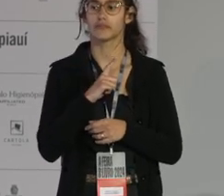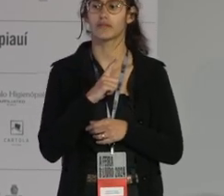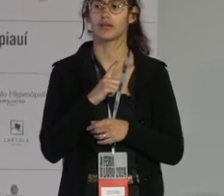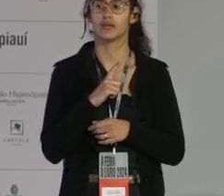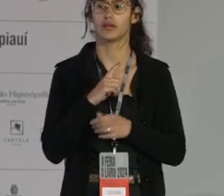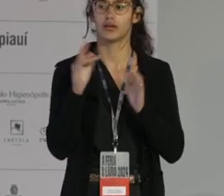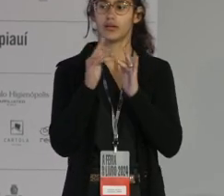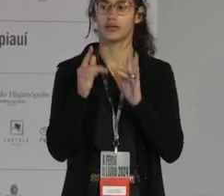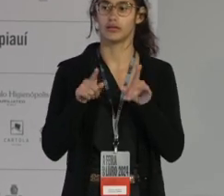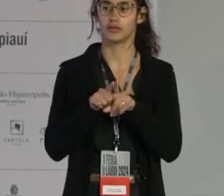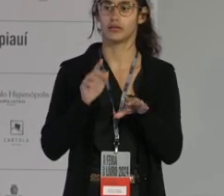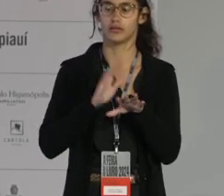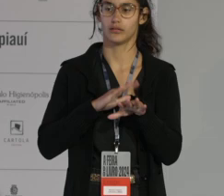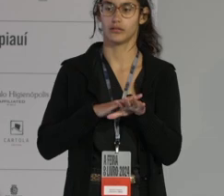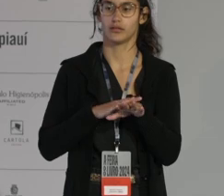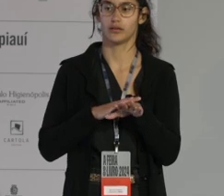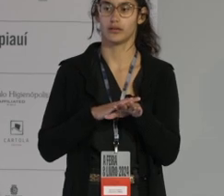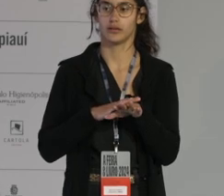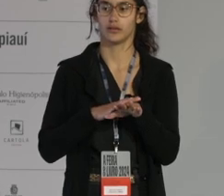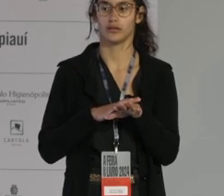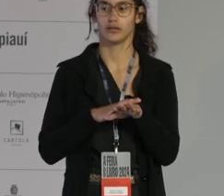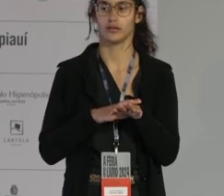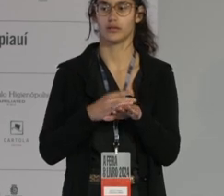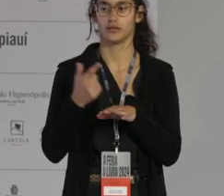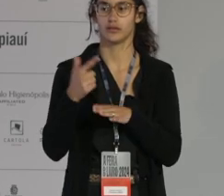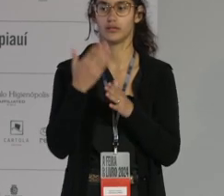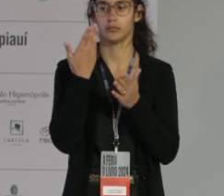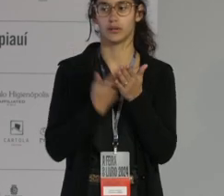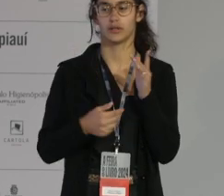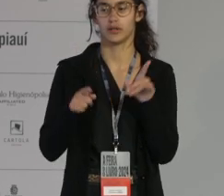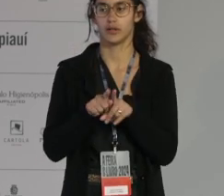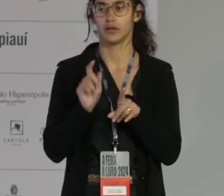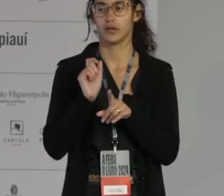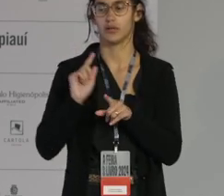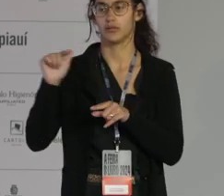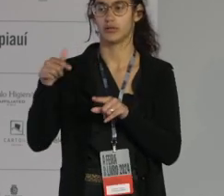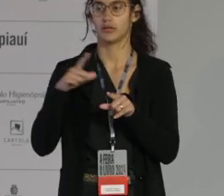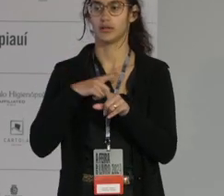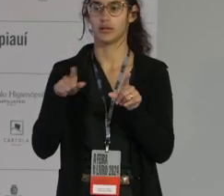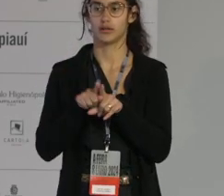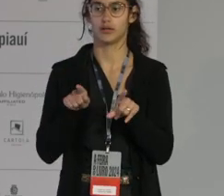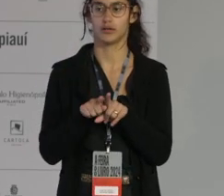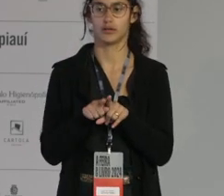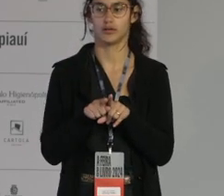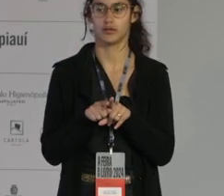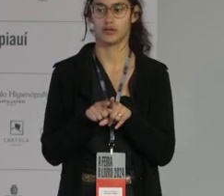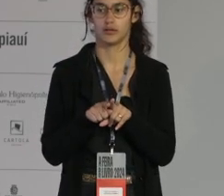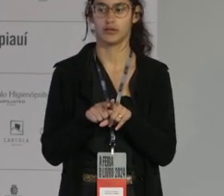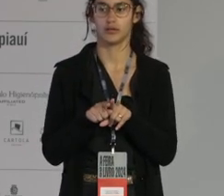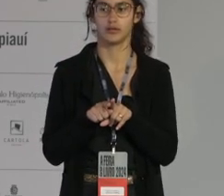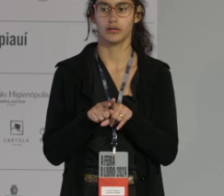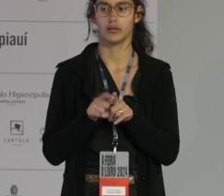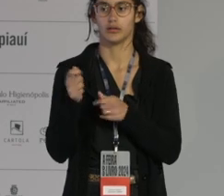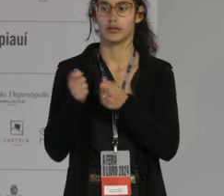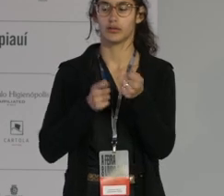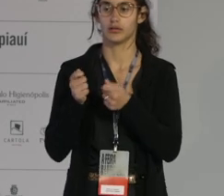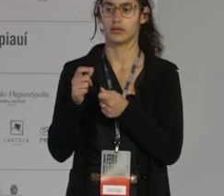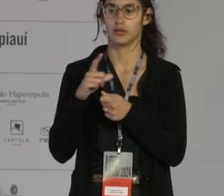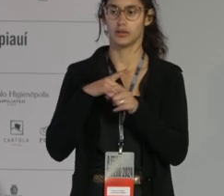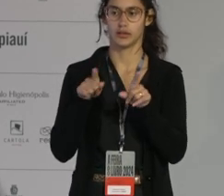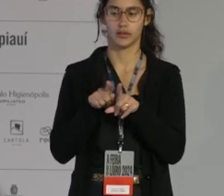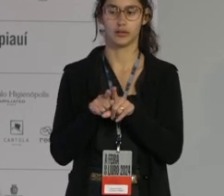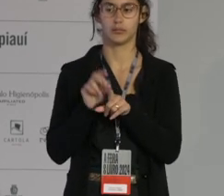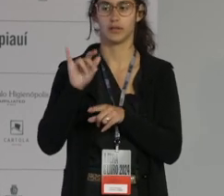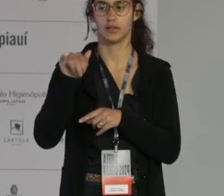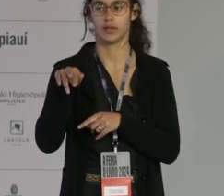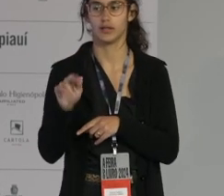esse conto que é sobre abrir mão das coisas e ir perdendo as coisas, mas, por outro lado, tem um outro conto no livro da Yara,